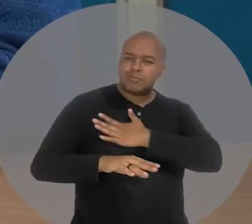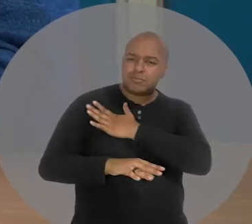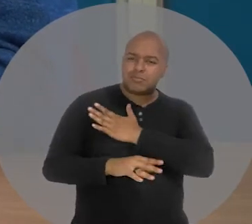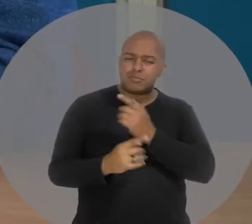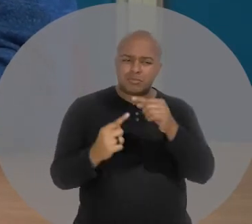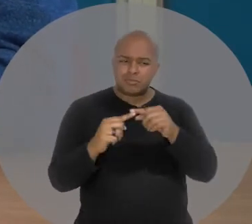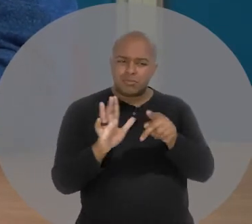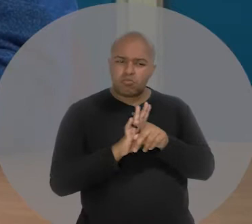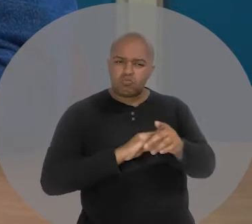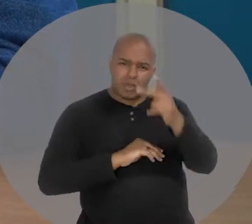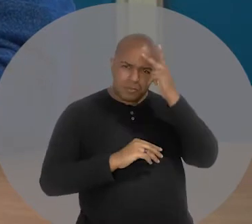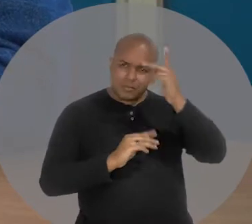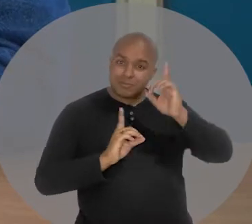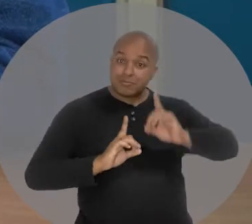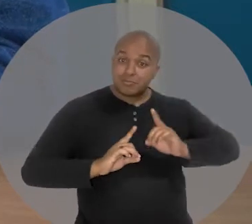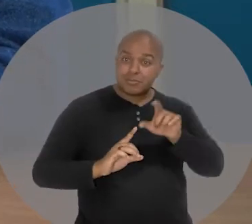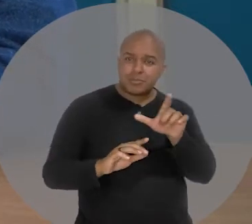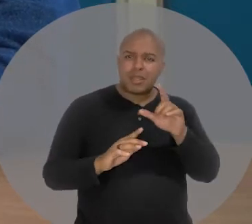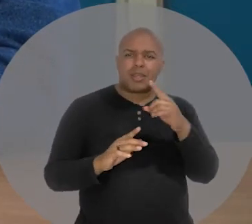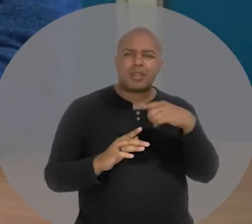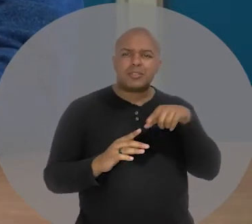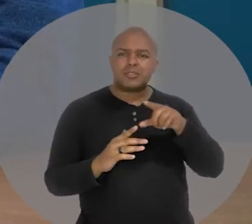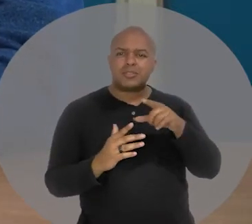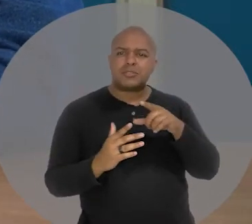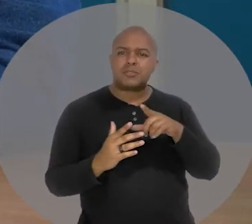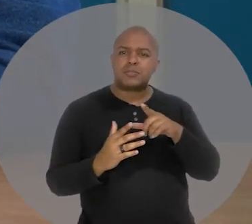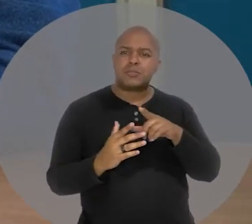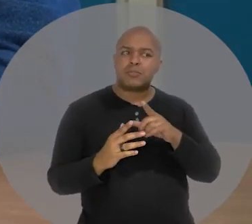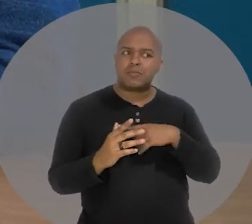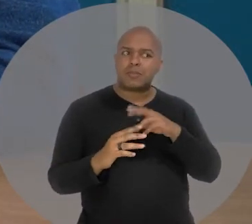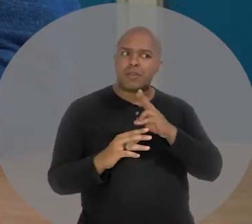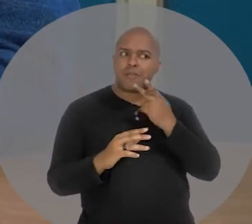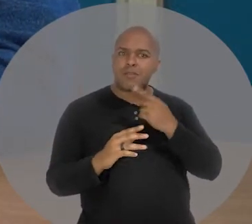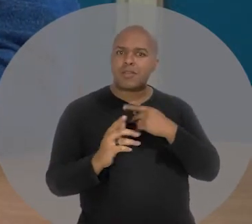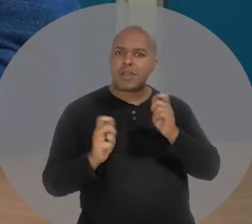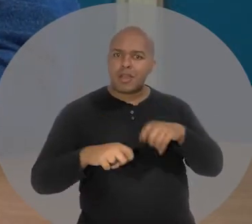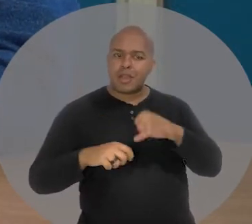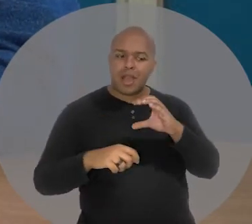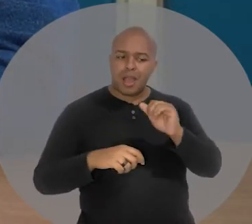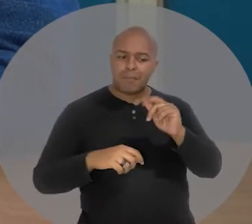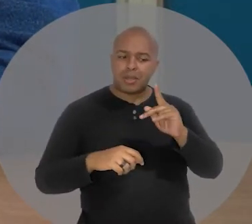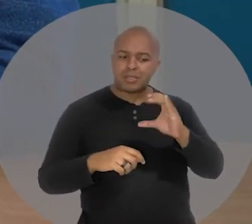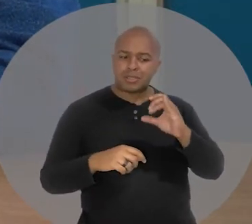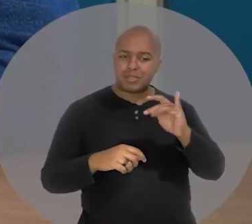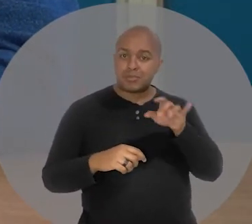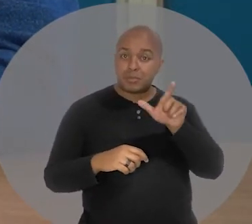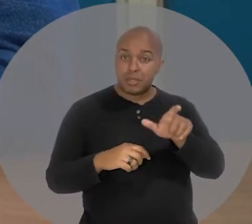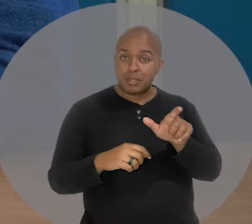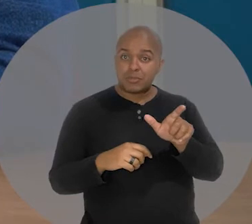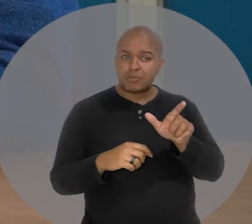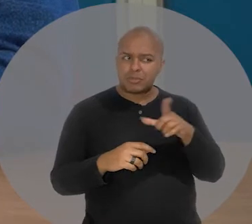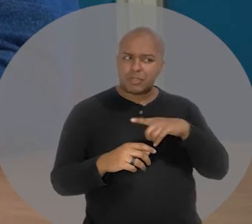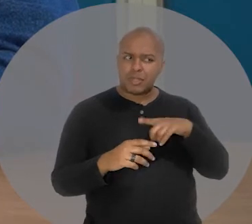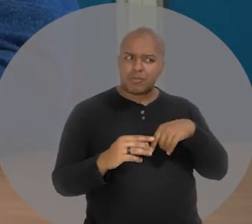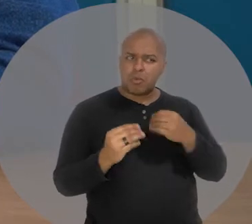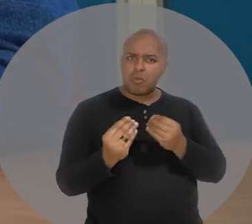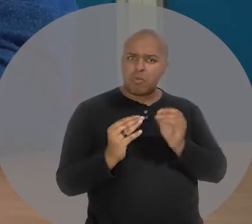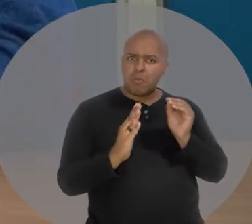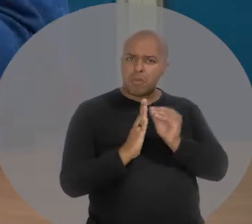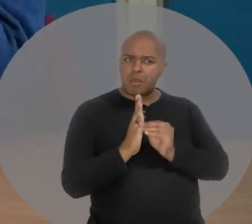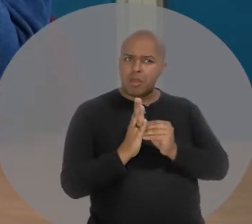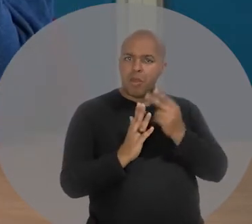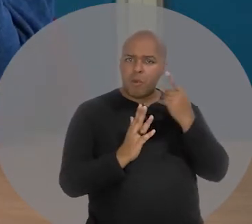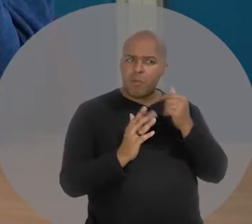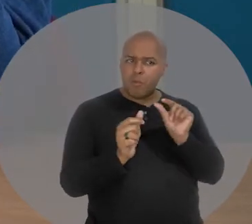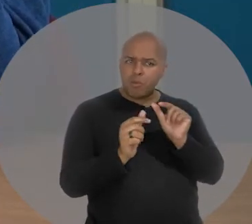às pessoas com deficiência, que a gente chama de capacitismo, ele foi nomeado há muito pouco tempo,